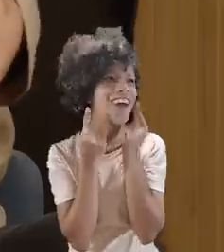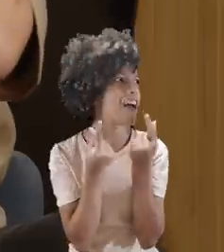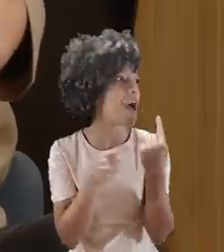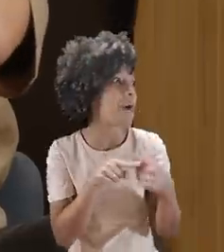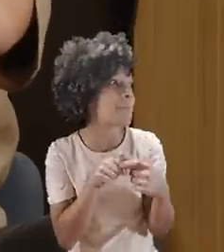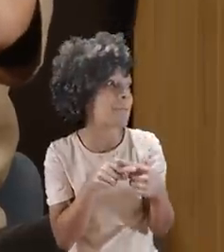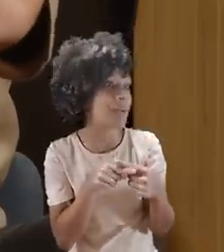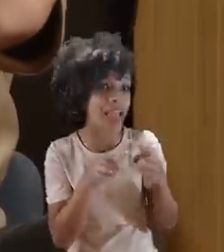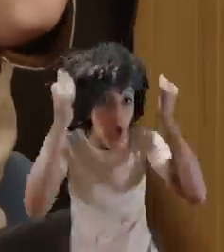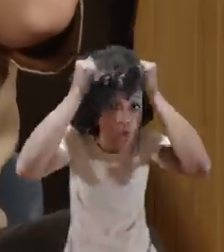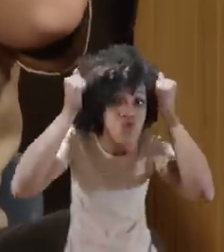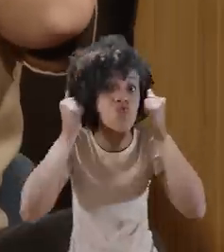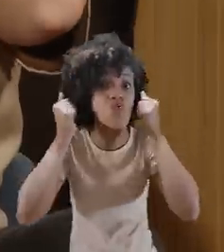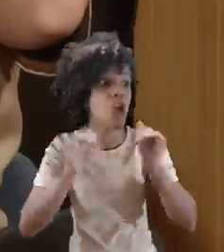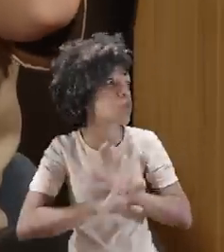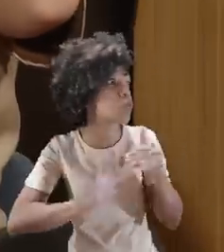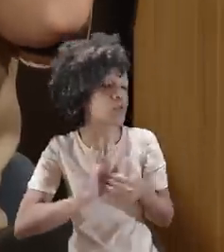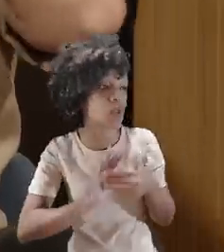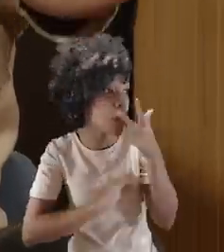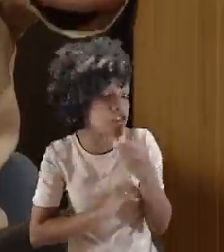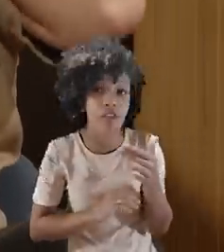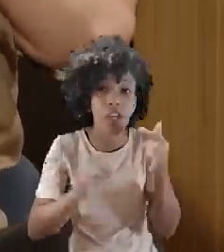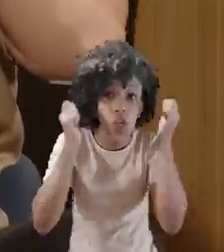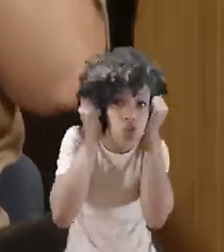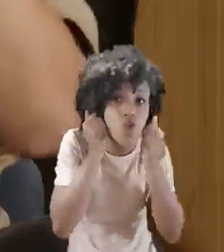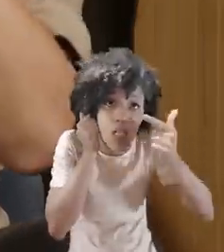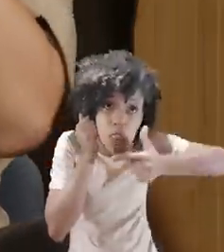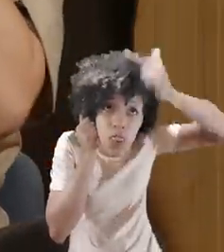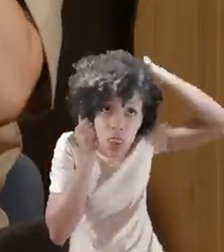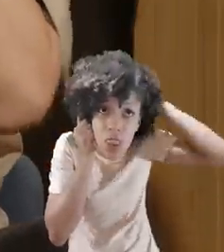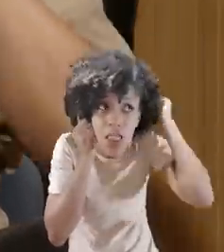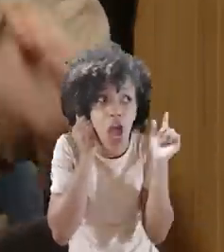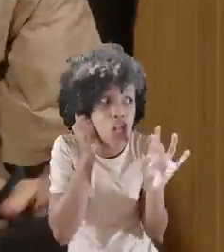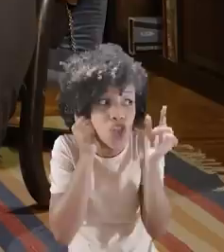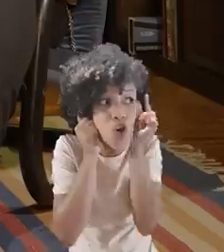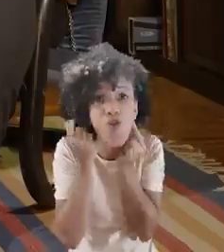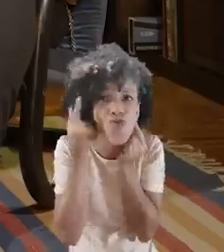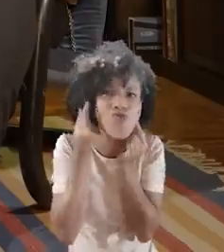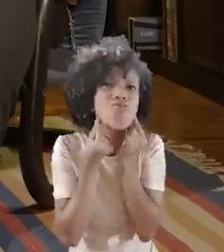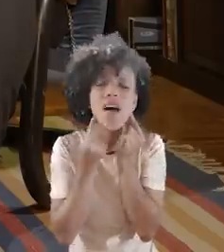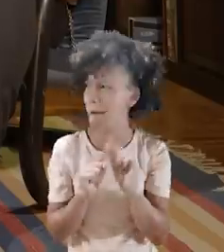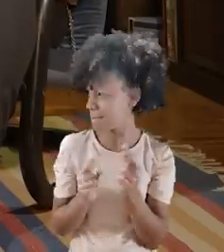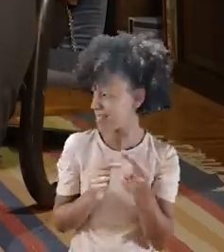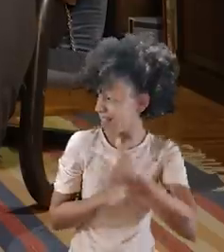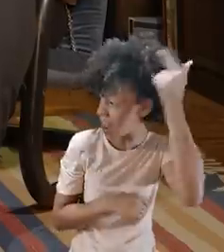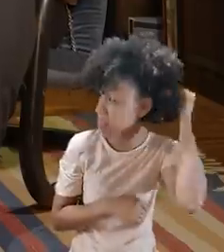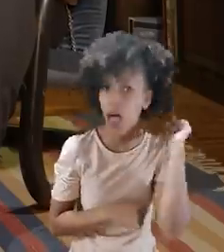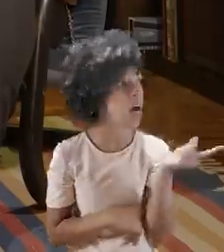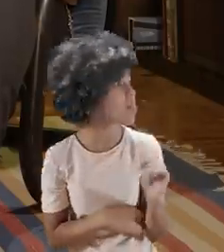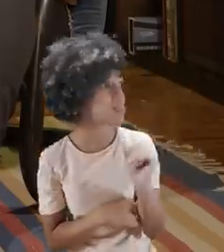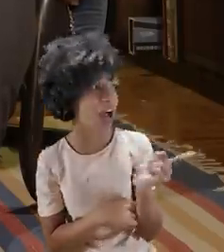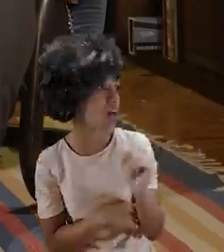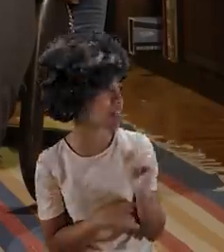só que não que era onde encaixava touca E aí todo mundo achava que ele tinha cabelo comprido não em uma outra mais raspadão faca e ele era Careca